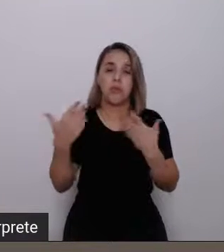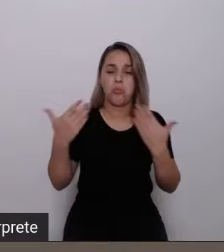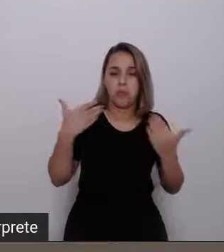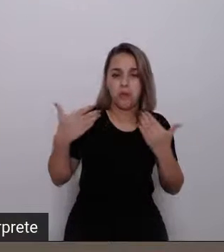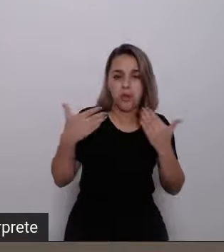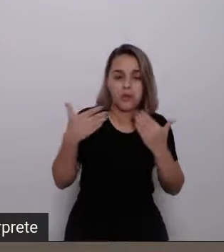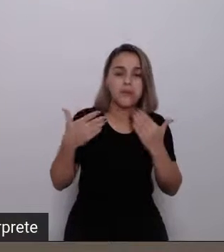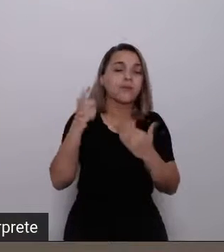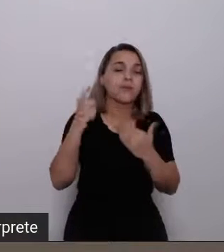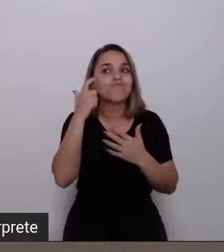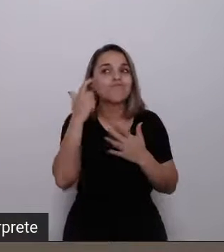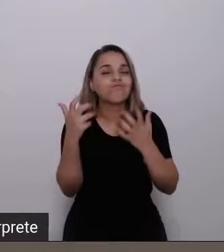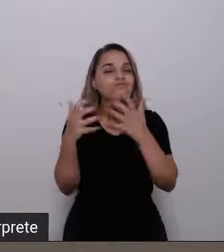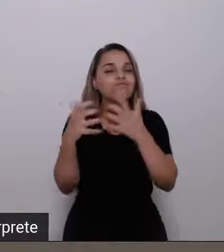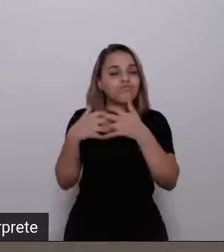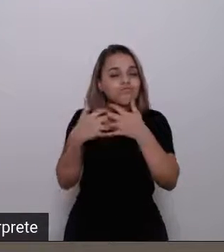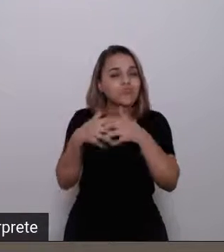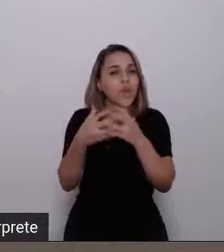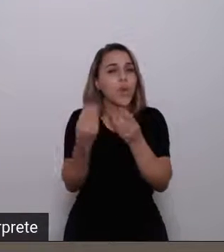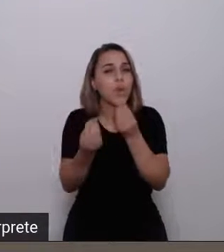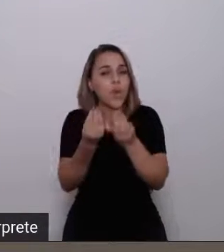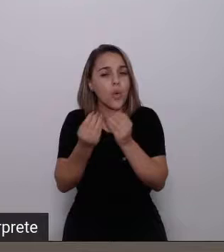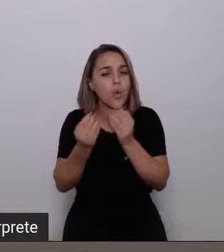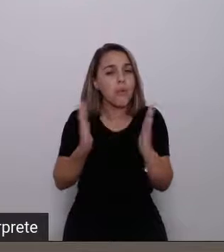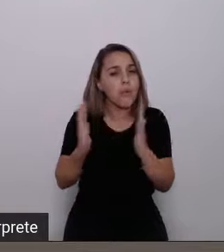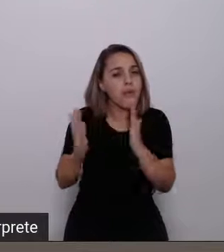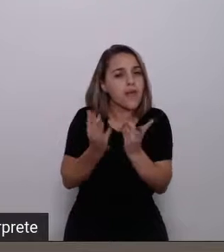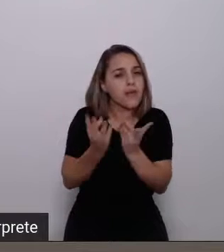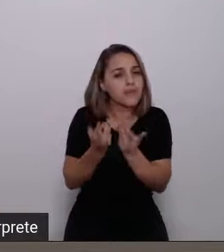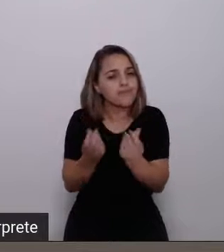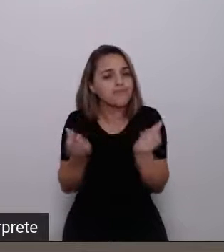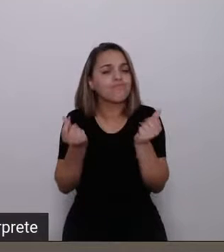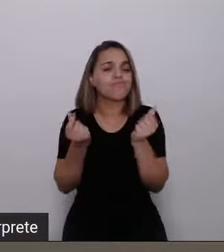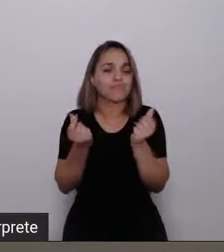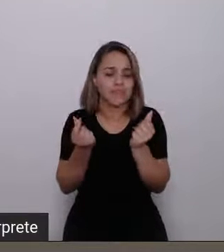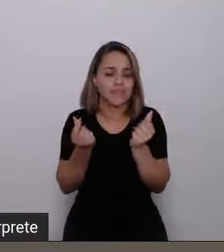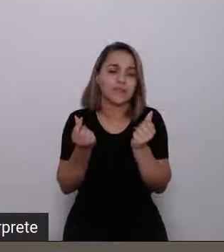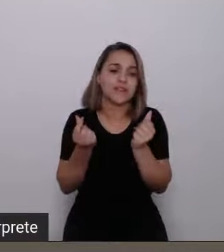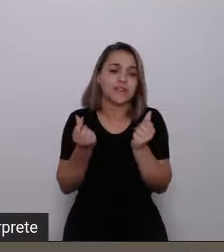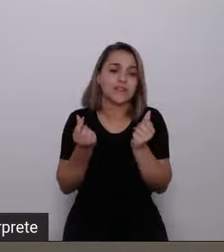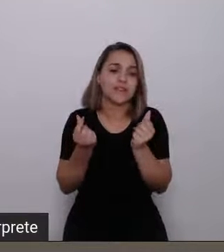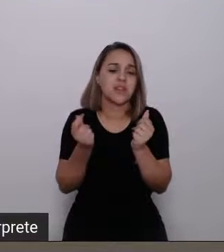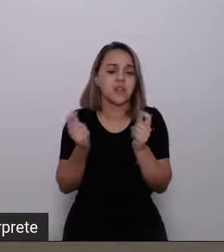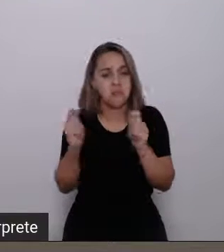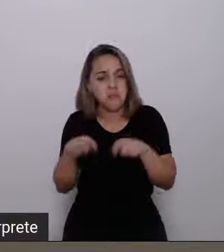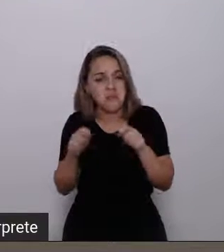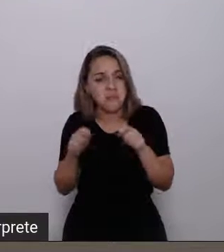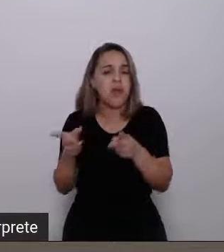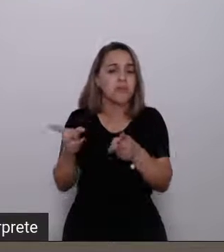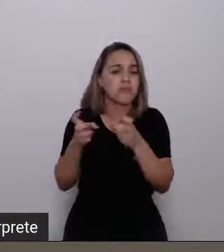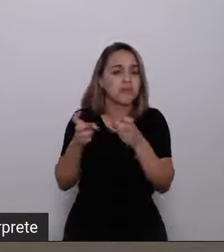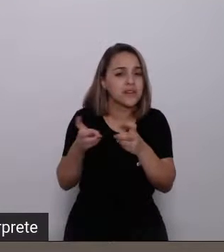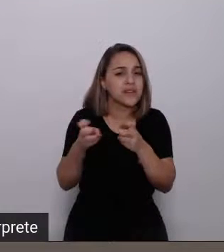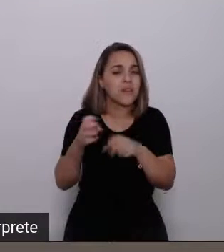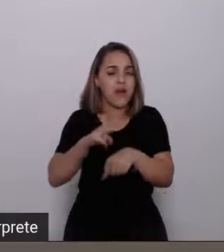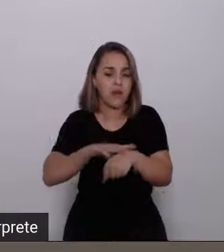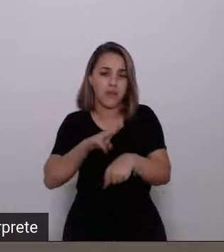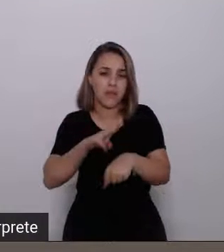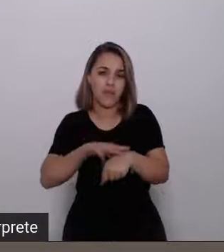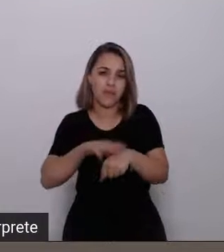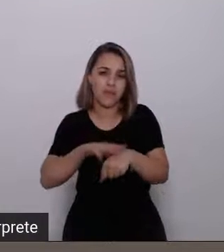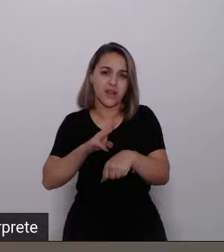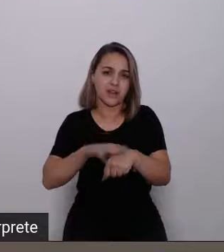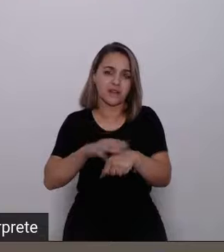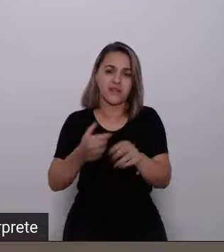pensar como a gente pode ver o período anterior, essas sensibilidades, tudo isso. Será que a gente pode identificar alguns momentos de um pré-modernismo?